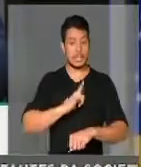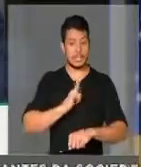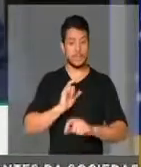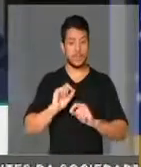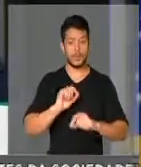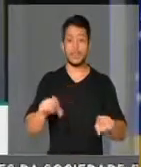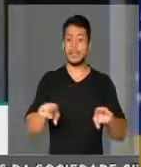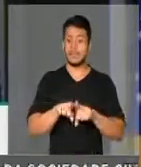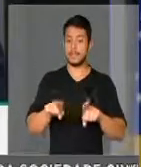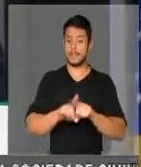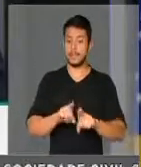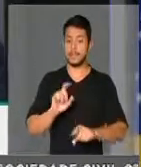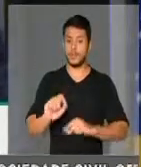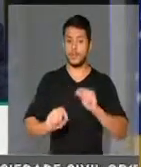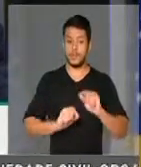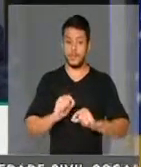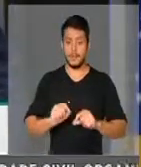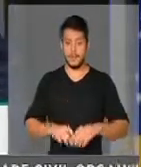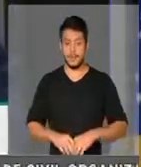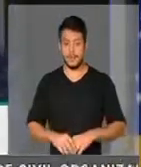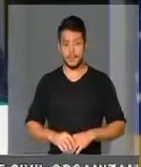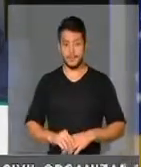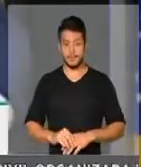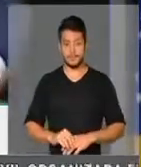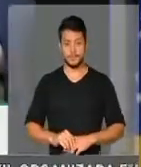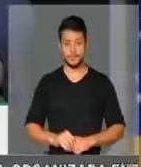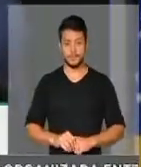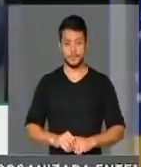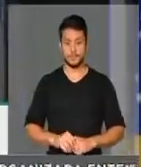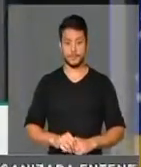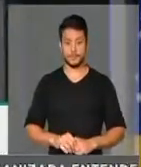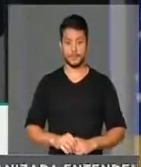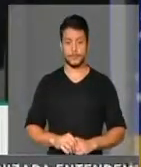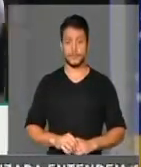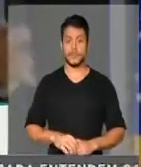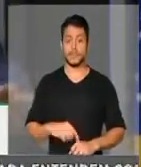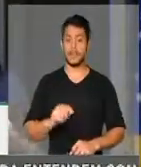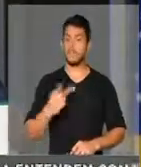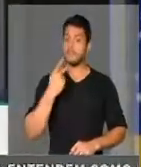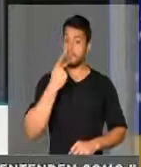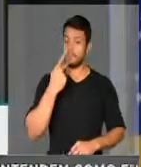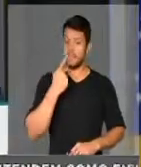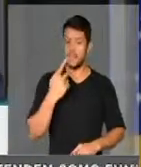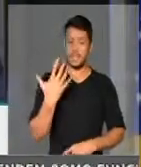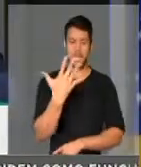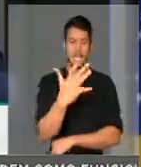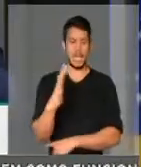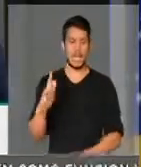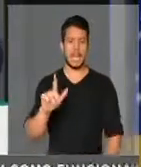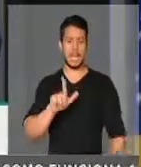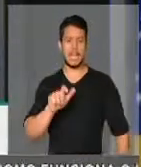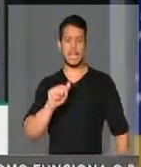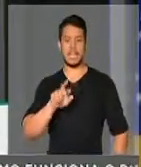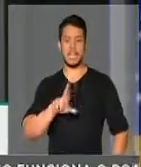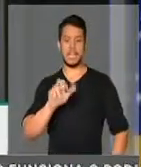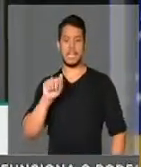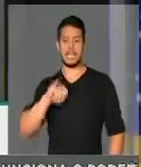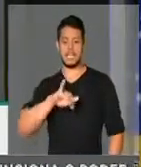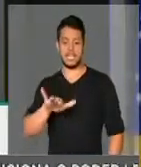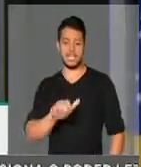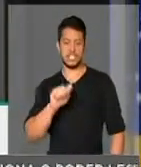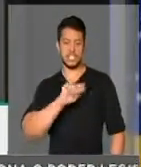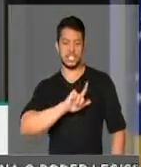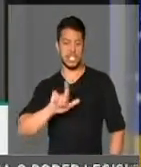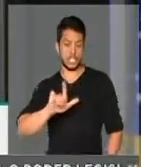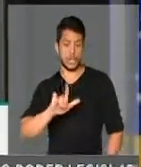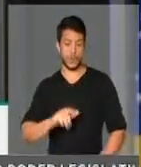Outra inconsistência no pedido é sobre o laranjal potencial. A promotoria